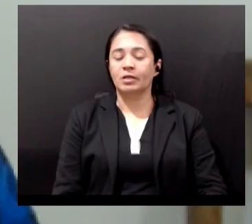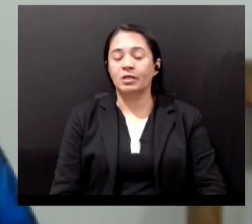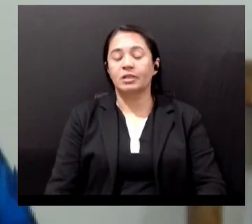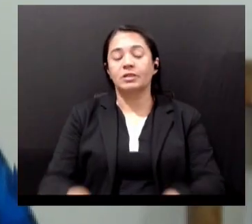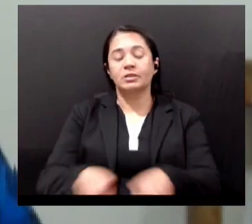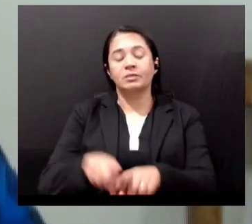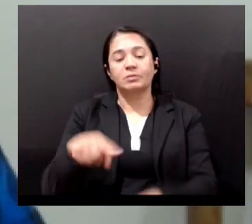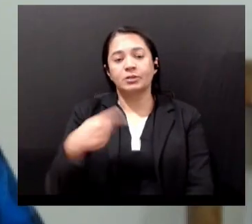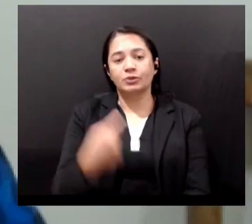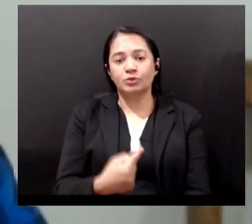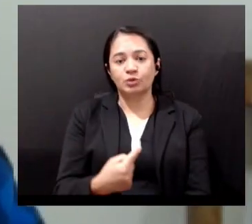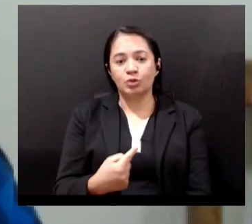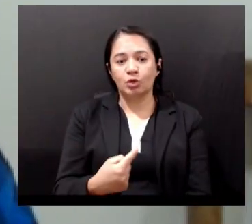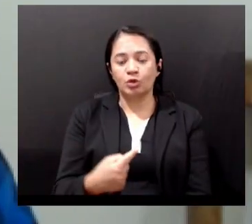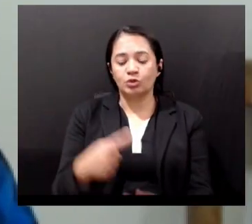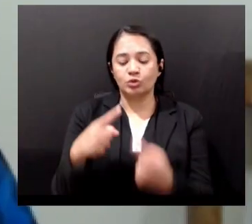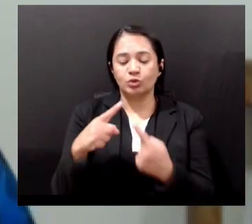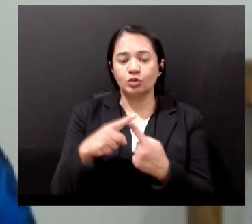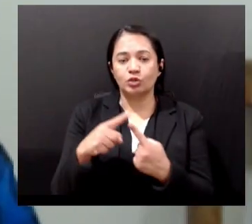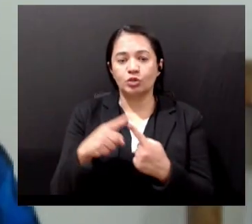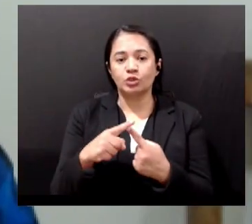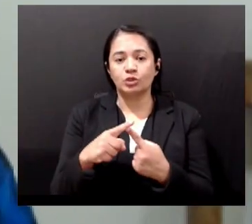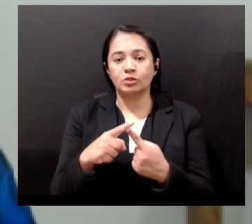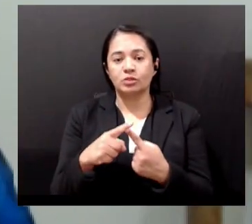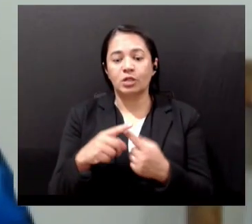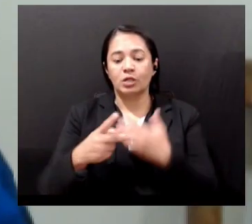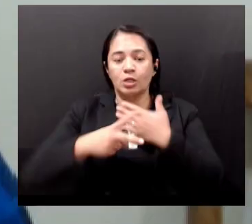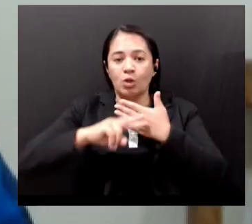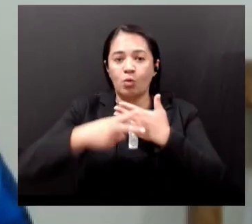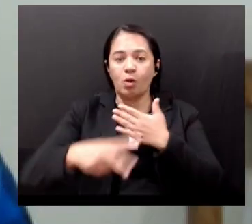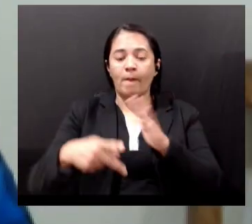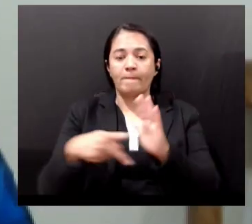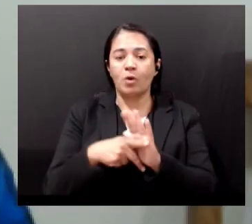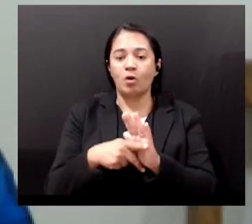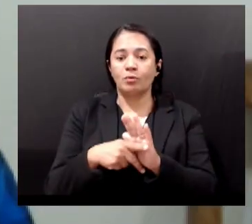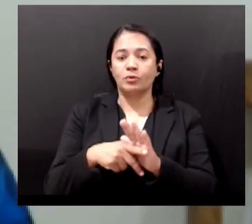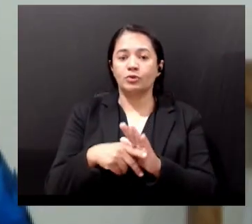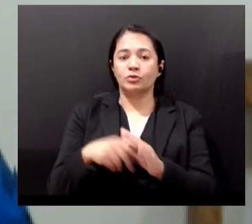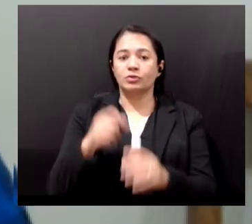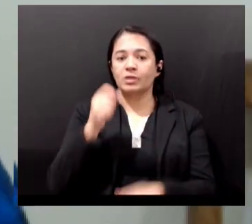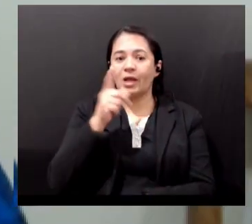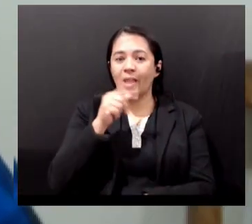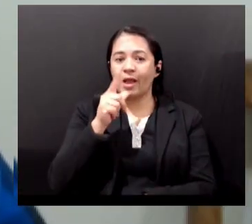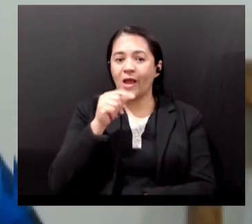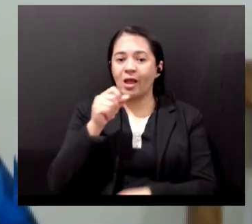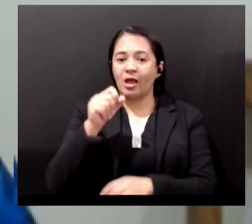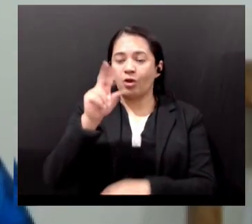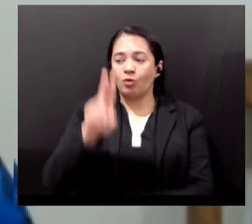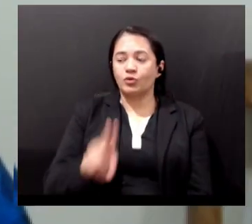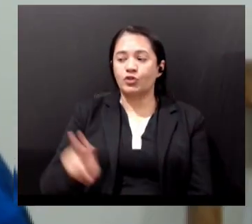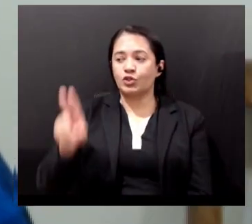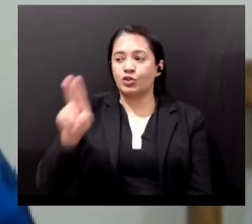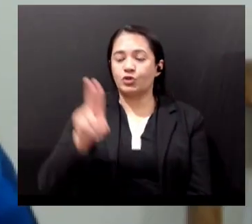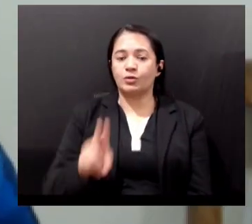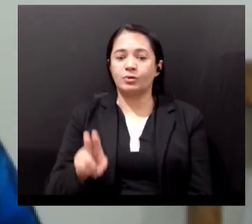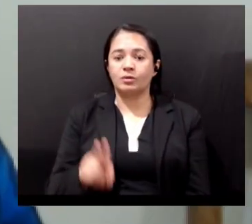nós consideramos no nosso modelo o impacto do uso da água como um recurso